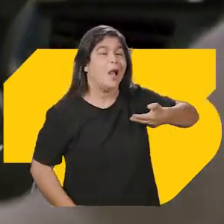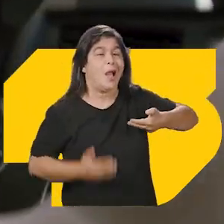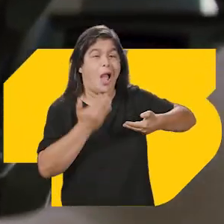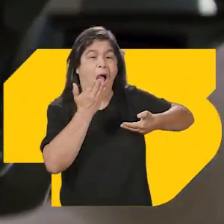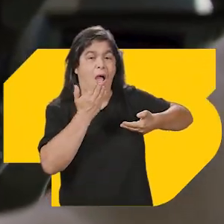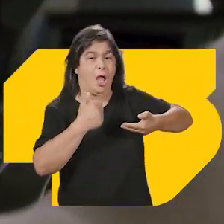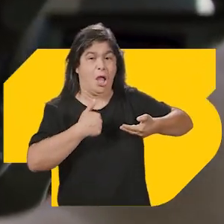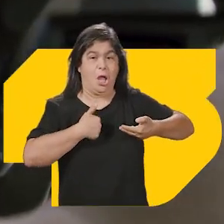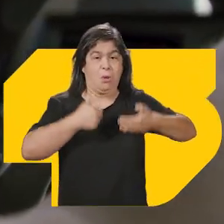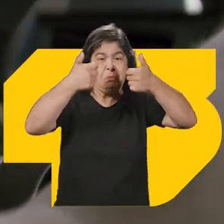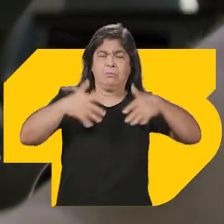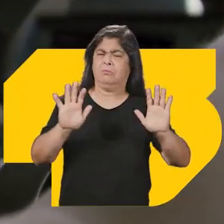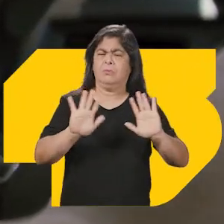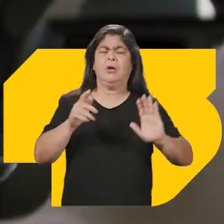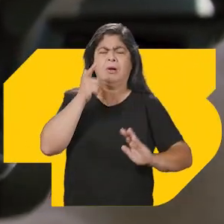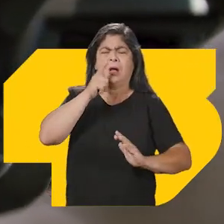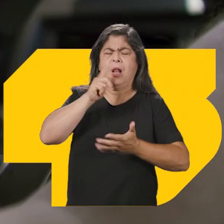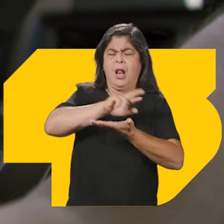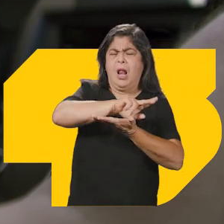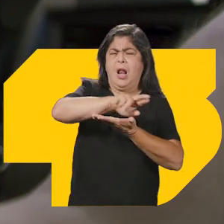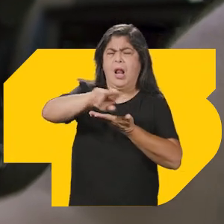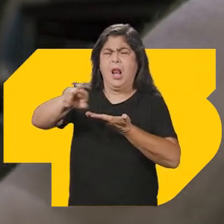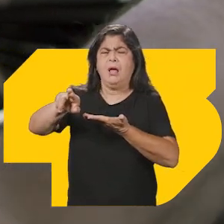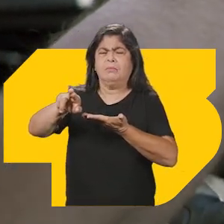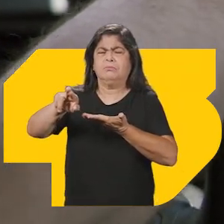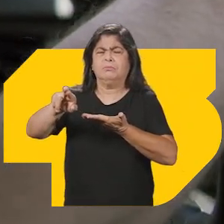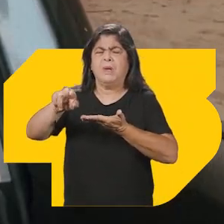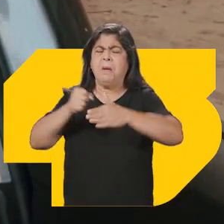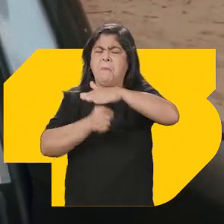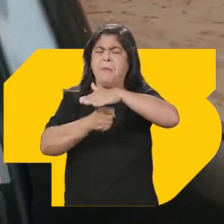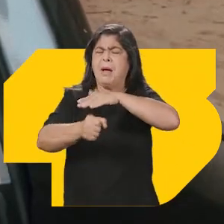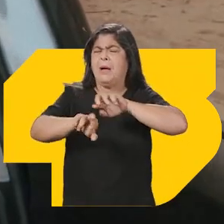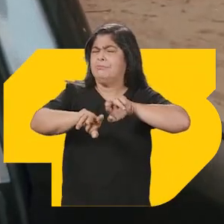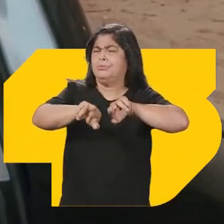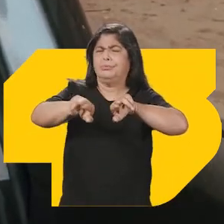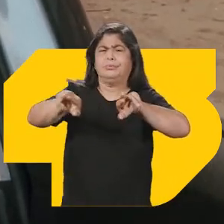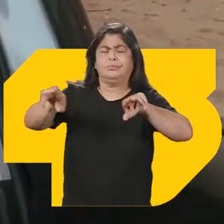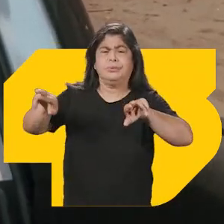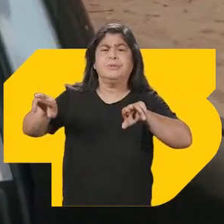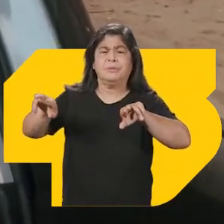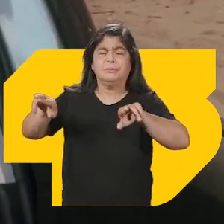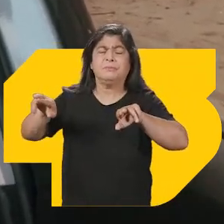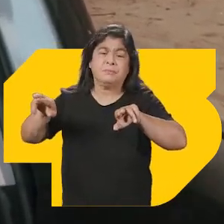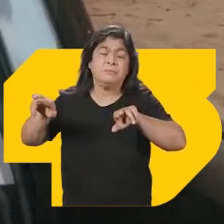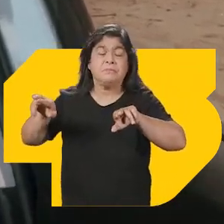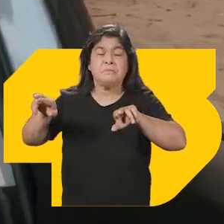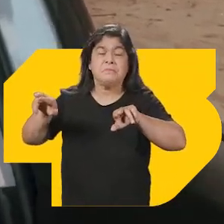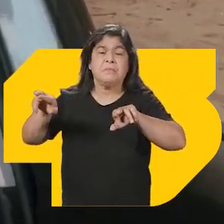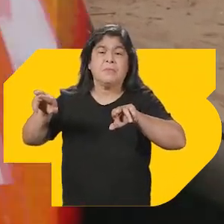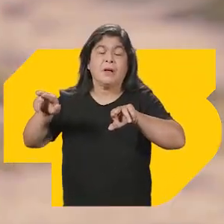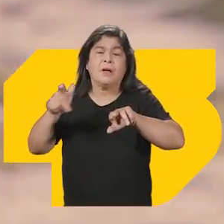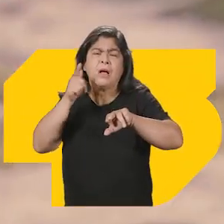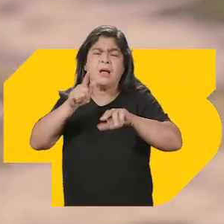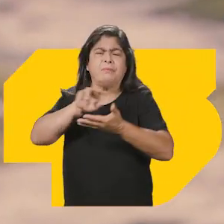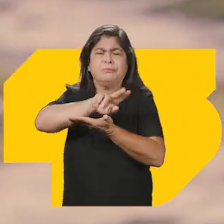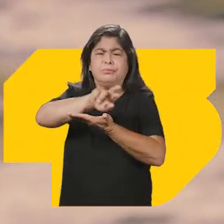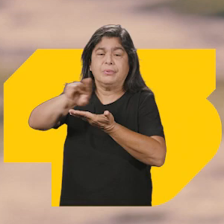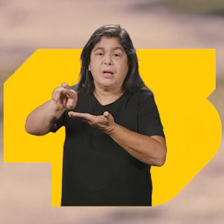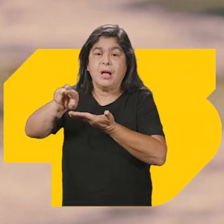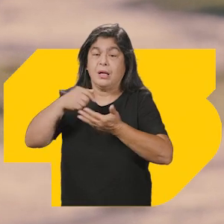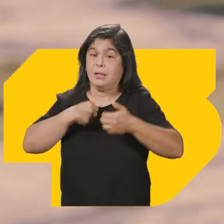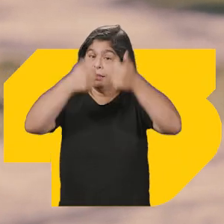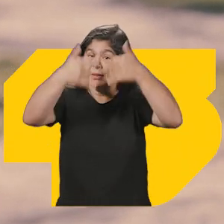não quero falar sobre mim, né? Eu sou um grande privilegiado, eu já tive tudo na minha vida, todas as oportunidades que alguém possa querer ter. Eu quero